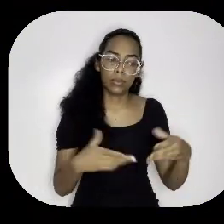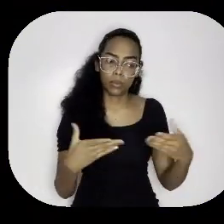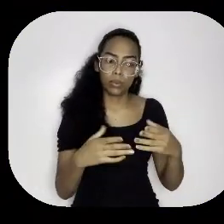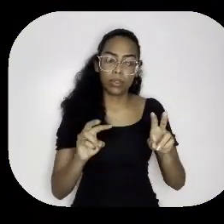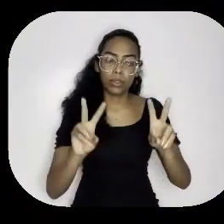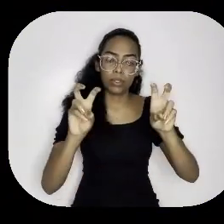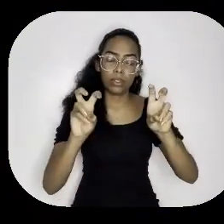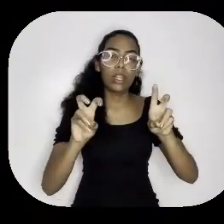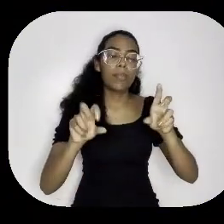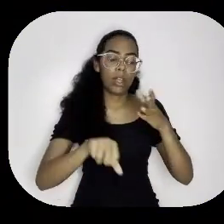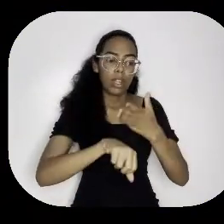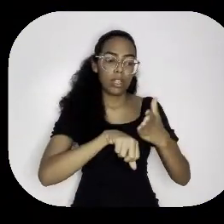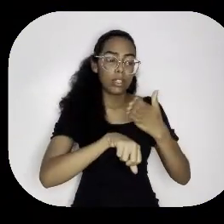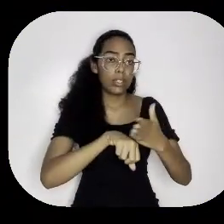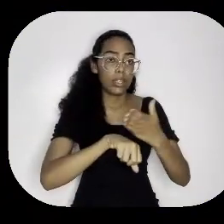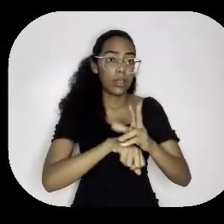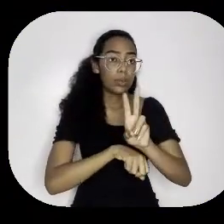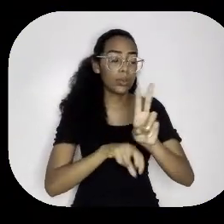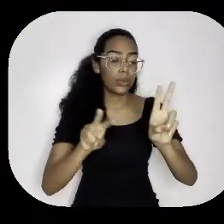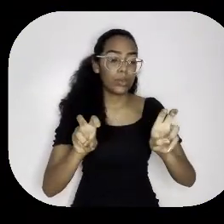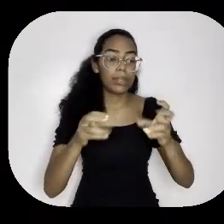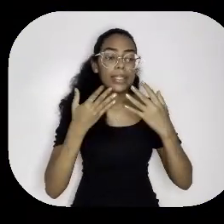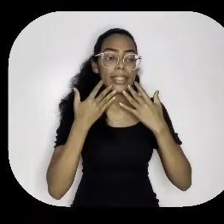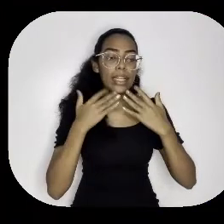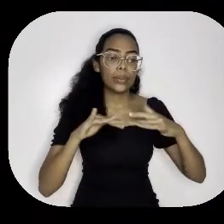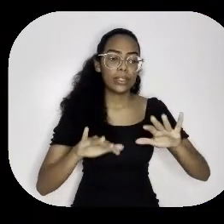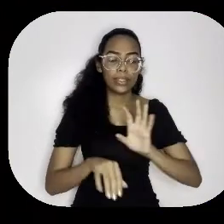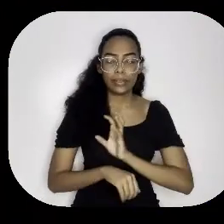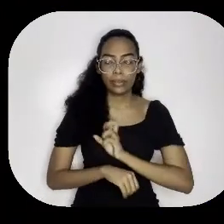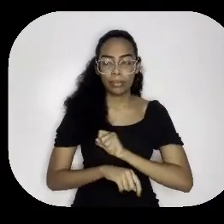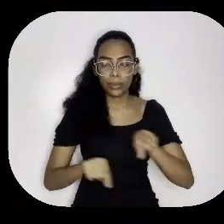nossos temas do ensaio interativo. Vou tocar Natureza do Amor.